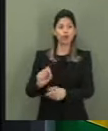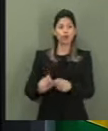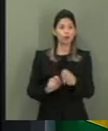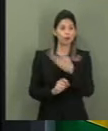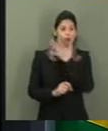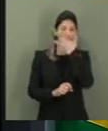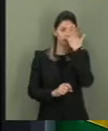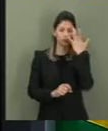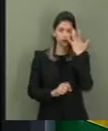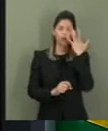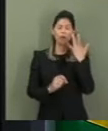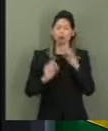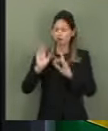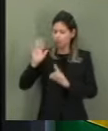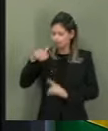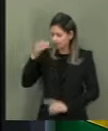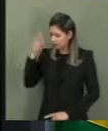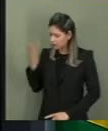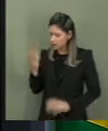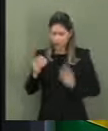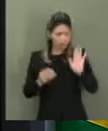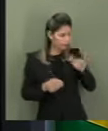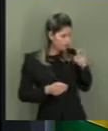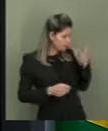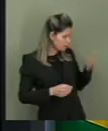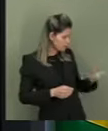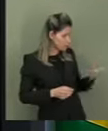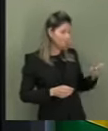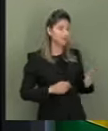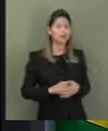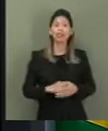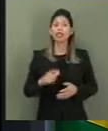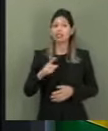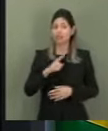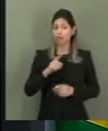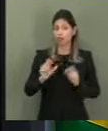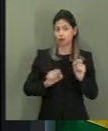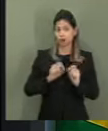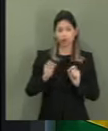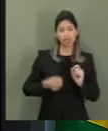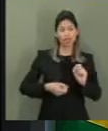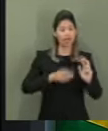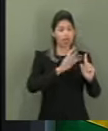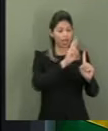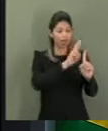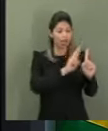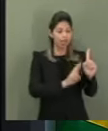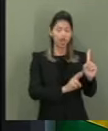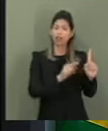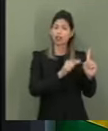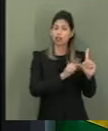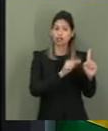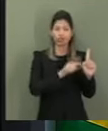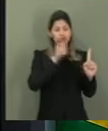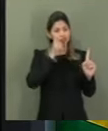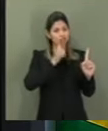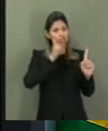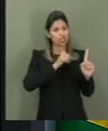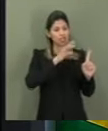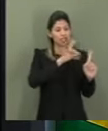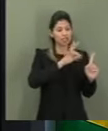Guararapes. A relatoria do projeto foi da querida senadora Tereza Leitão.